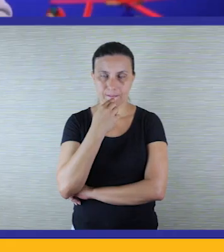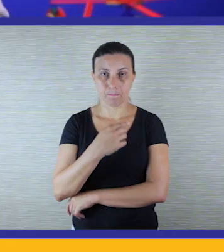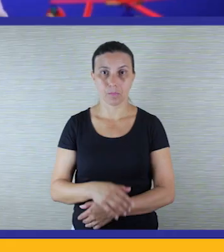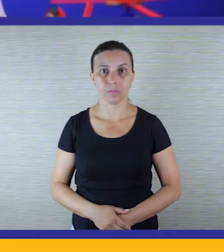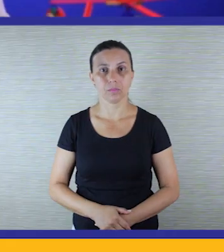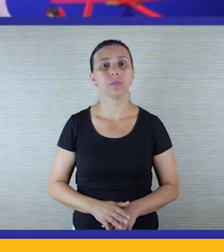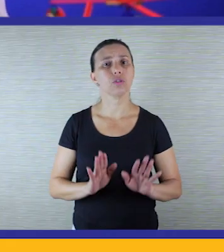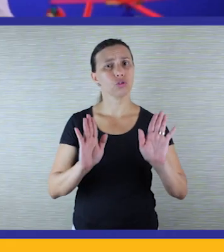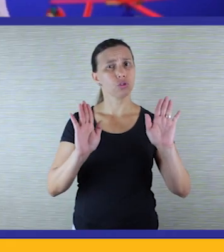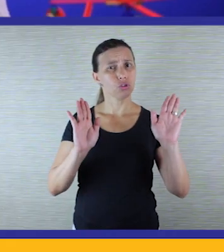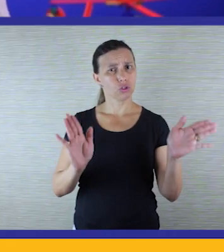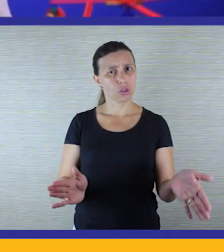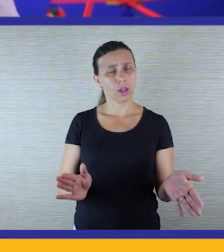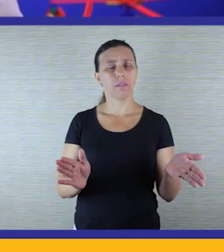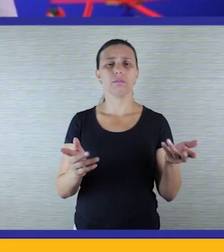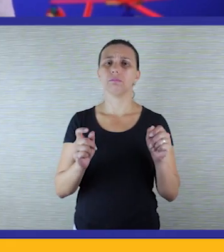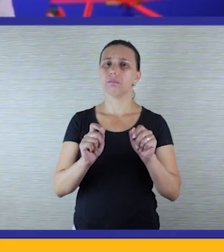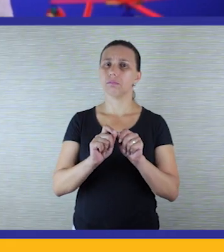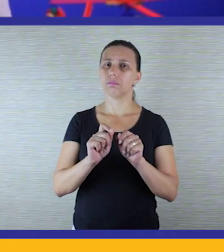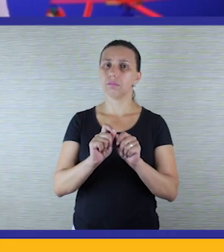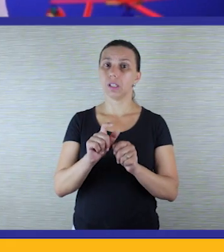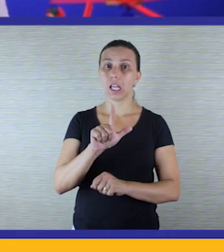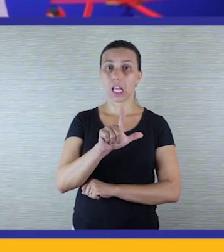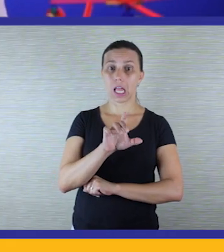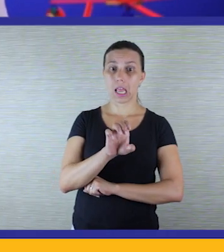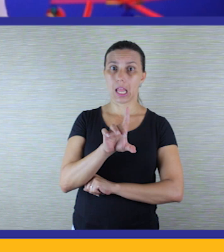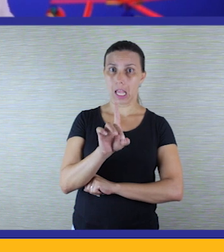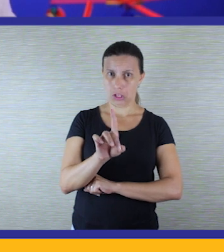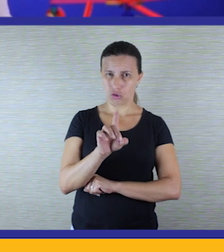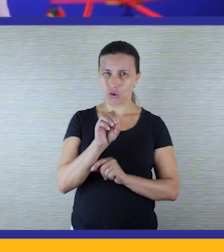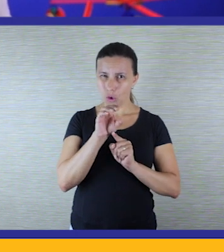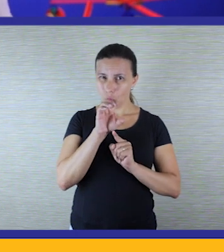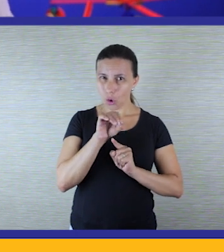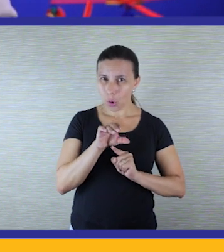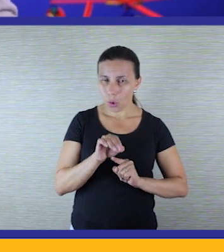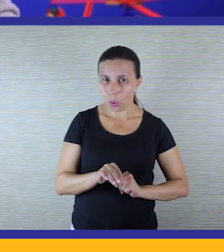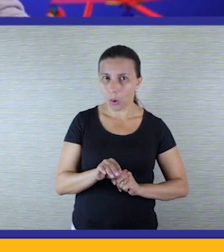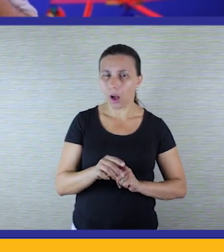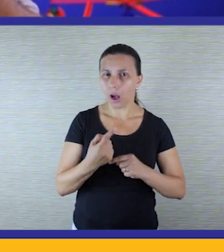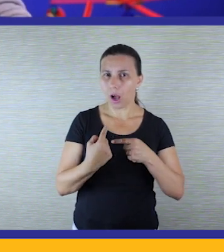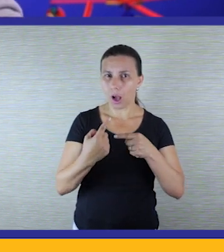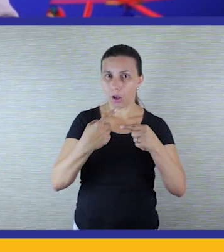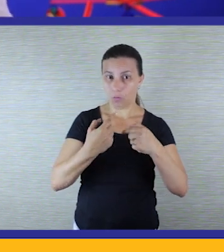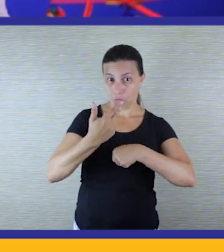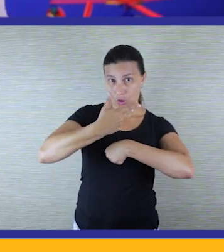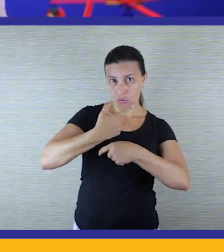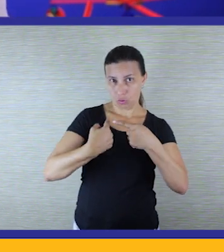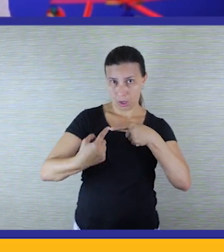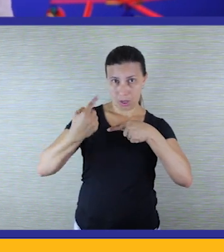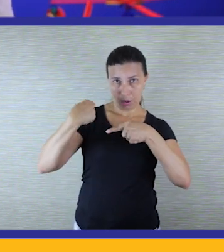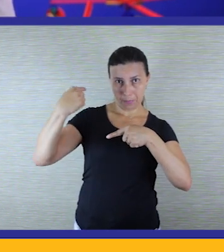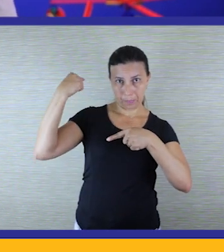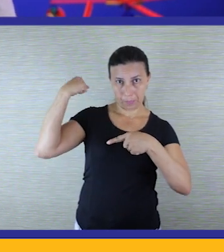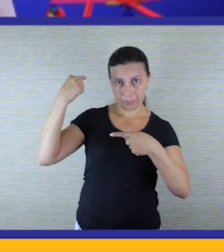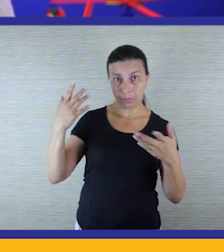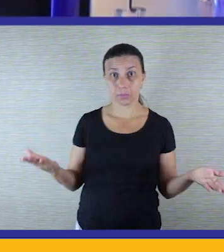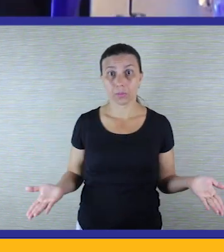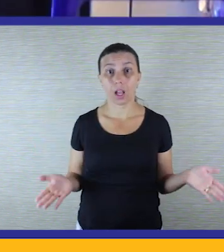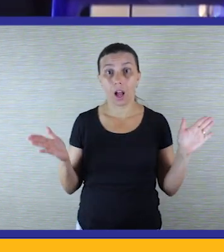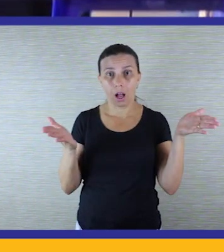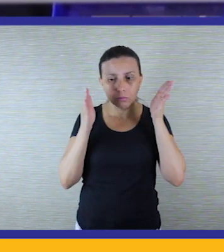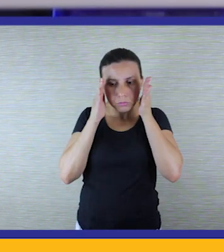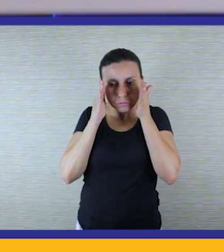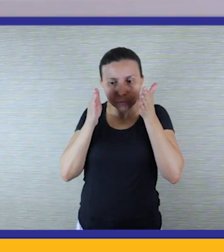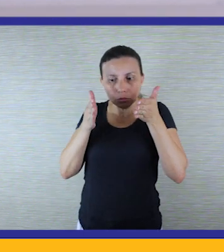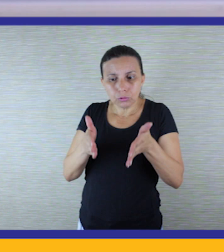Como já trabalhamos com os LEDs nos vídeos anteriores do nosso manual audiovisual, vamos focar agora no nosso